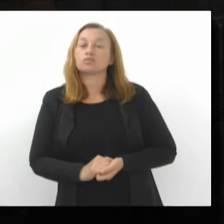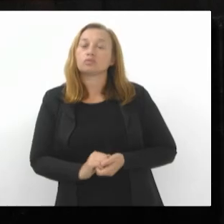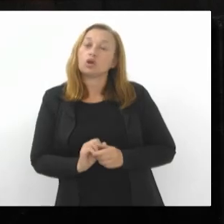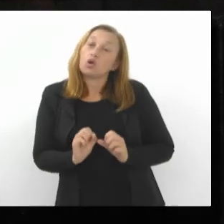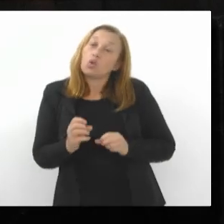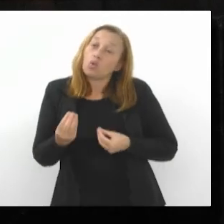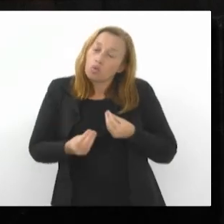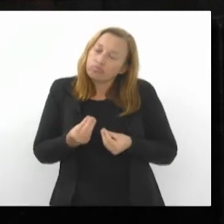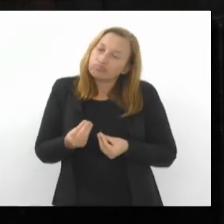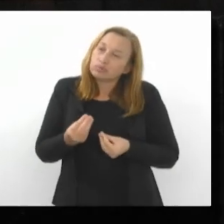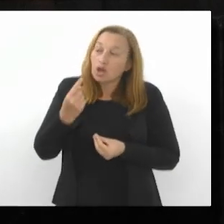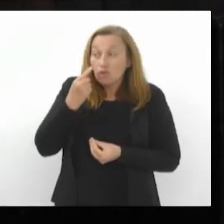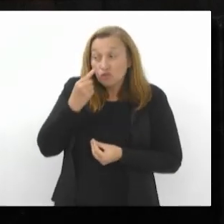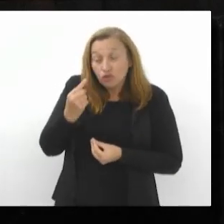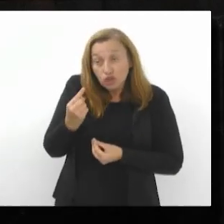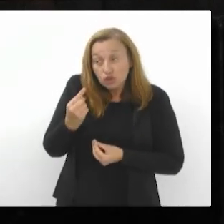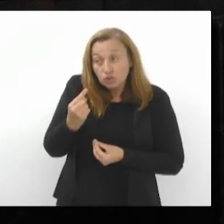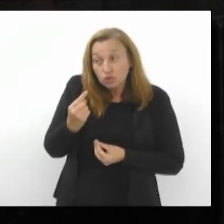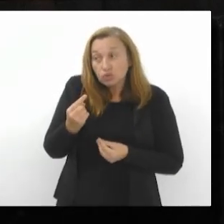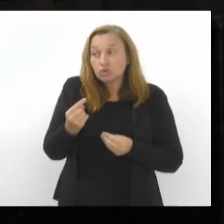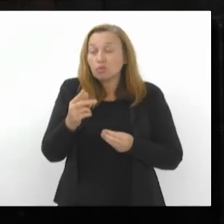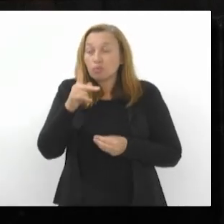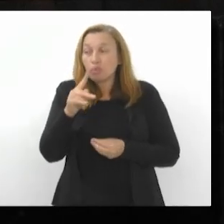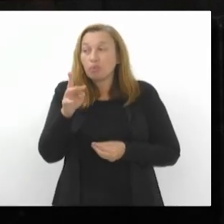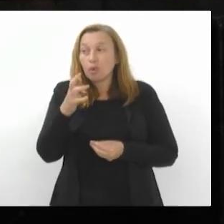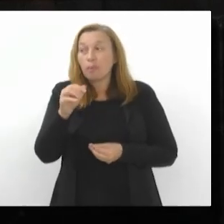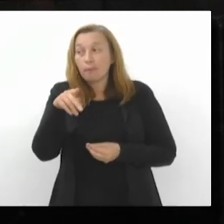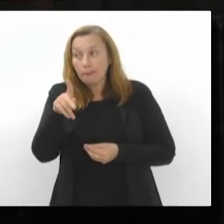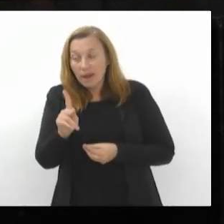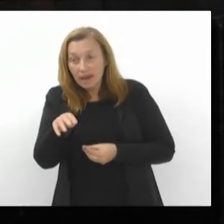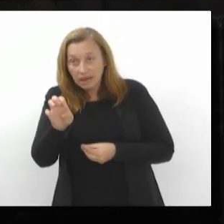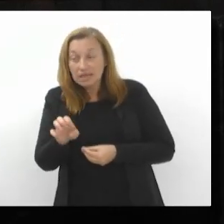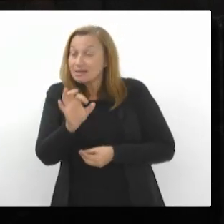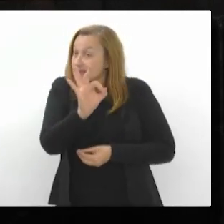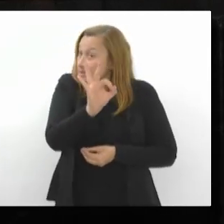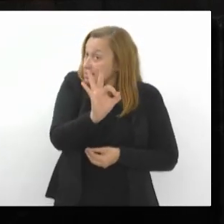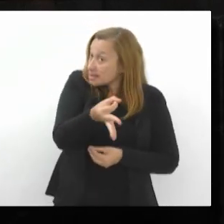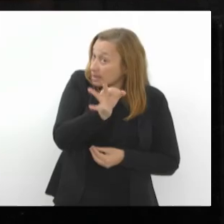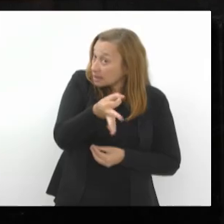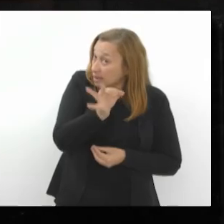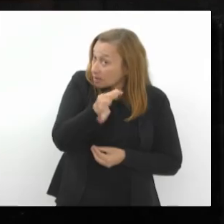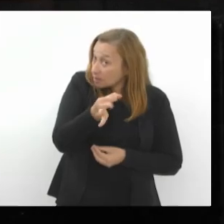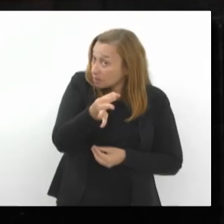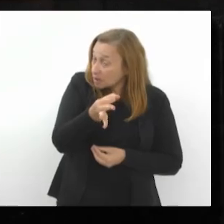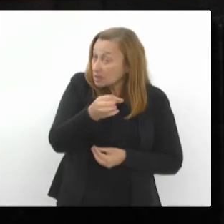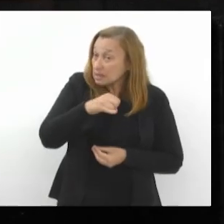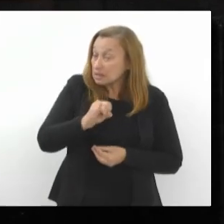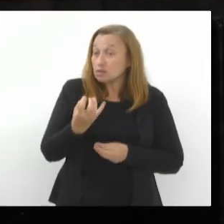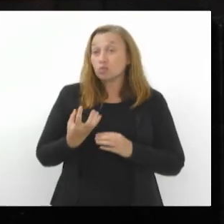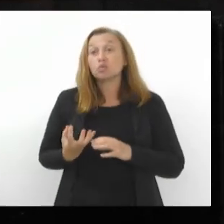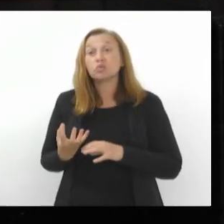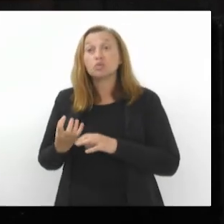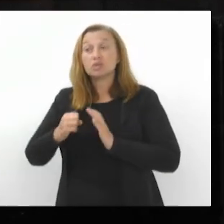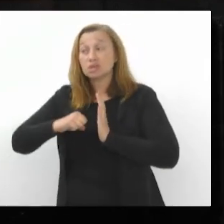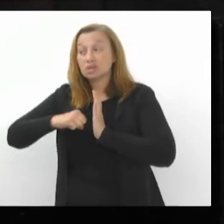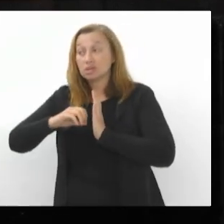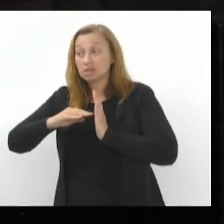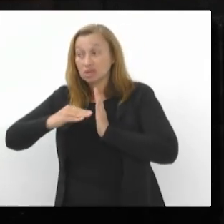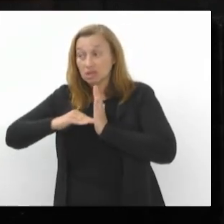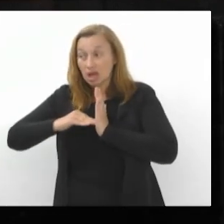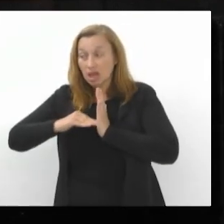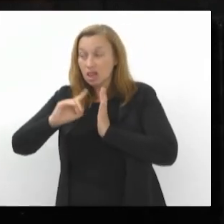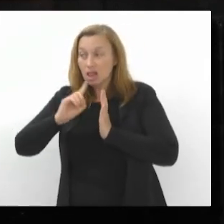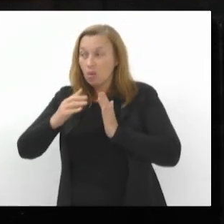gente tinha previsto, o Propag, possivelmente, se o Senado não aprovar